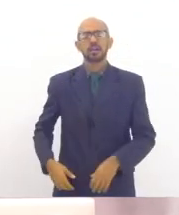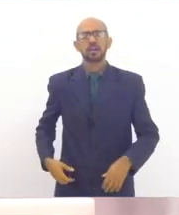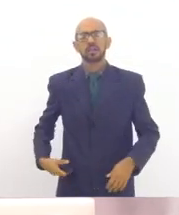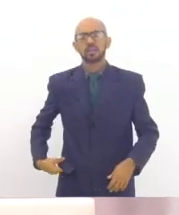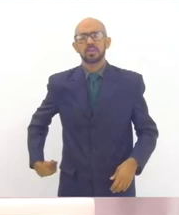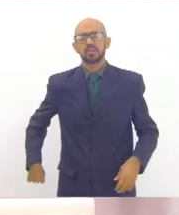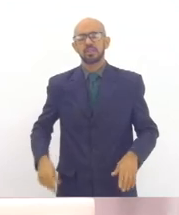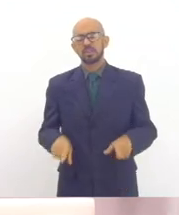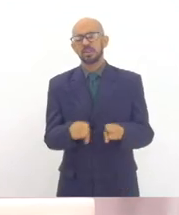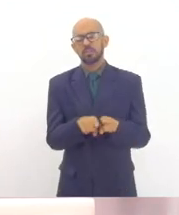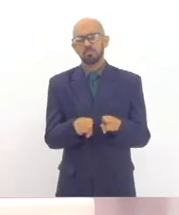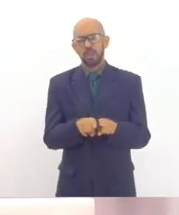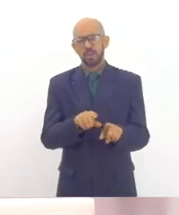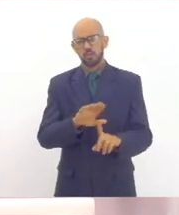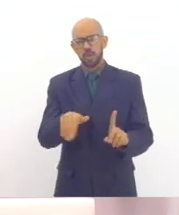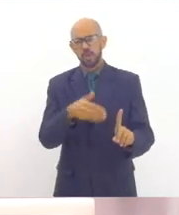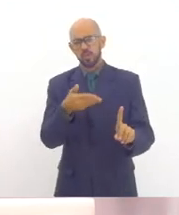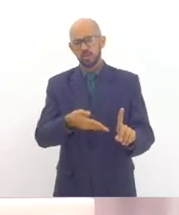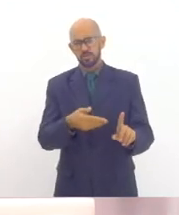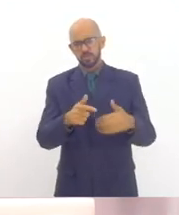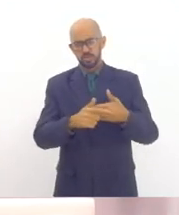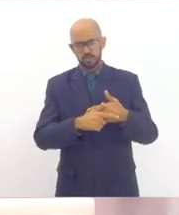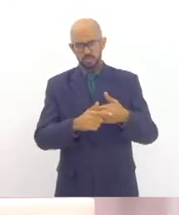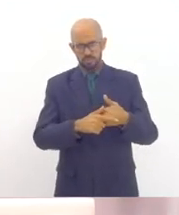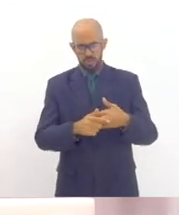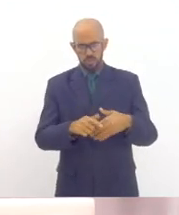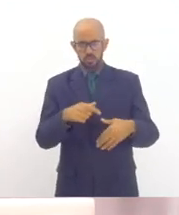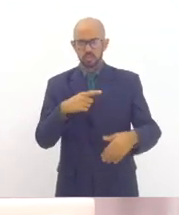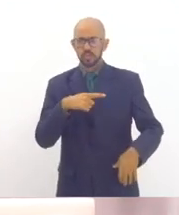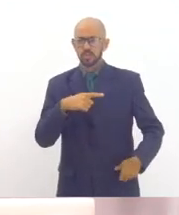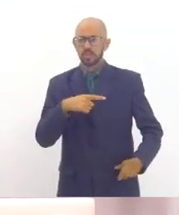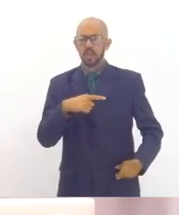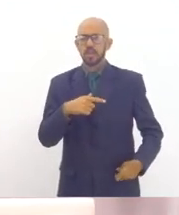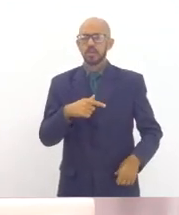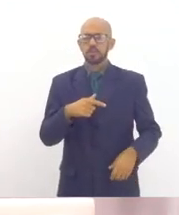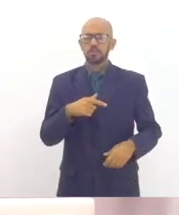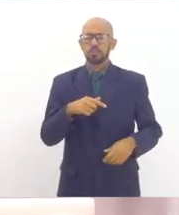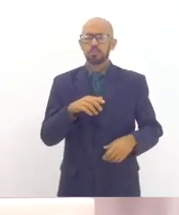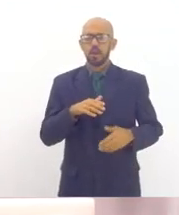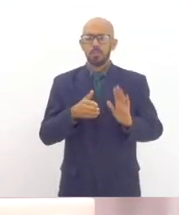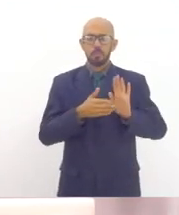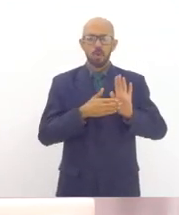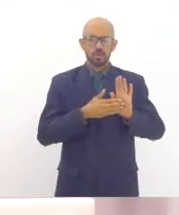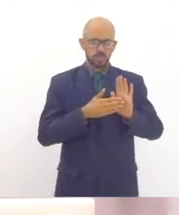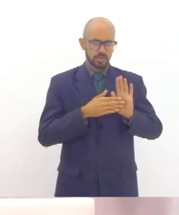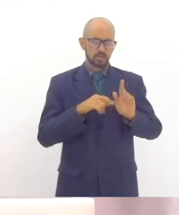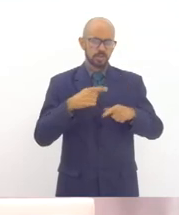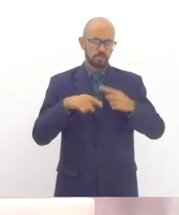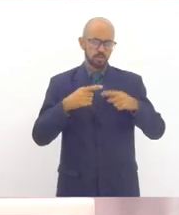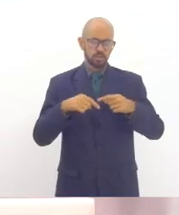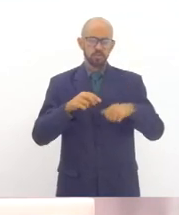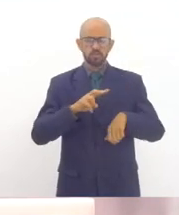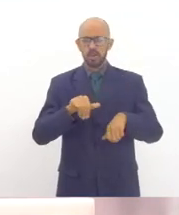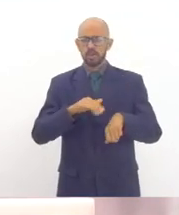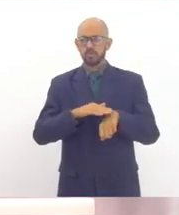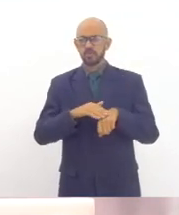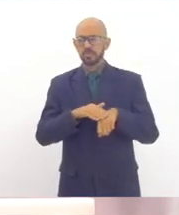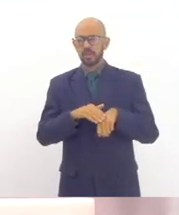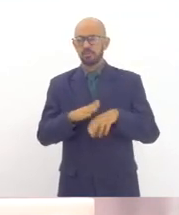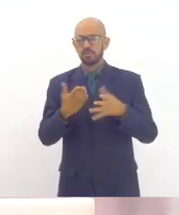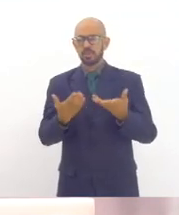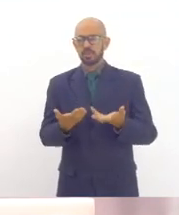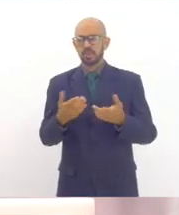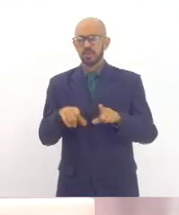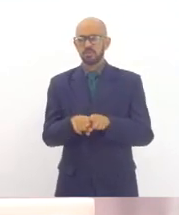papel. Né? A gente tem algumas propostas, a gente vai fazer uma conversa depois mais específica sobre isso, mas eu queria destacar que